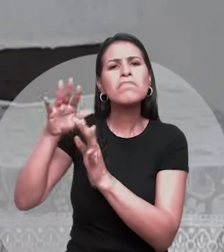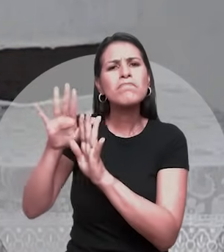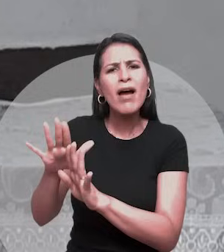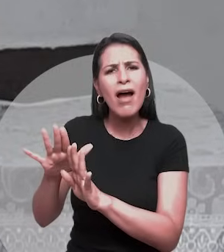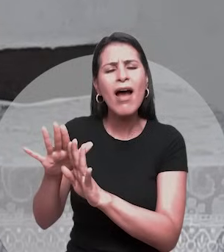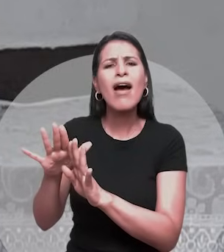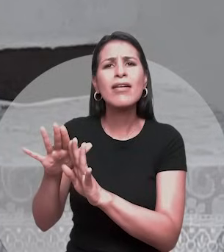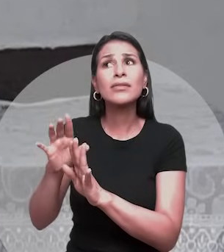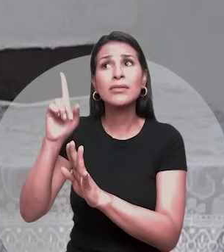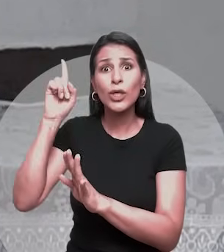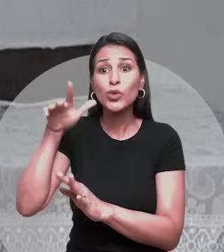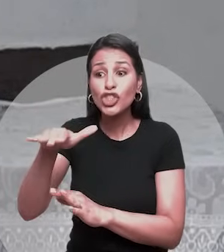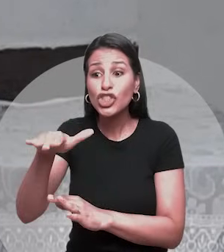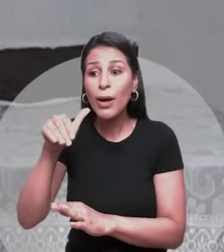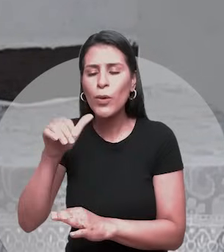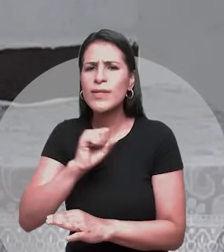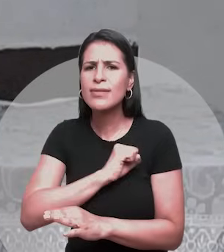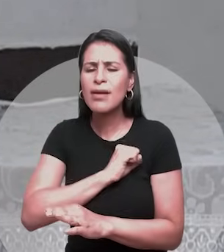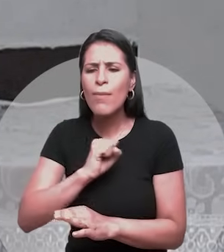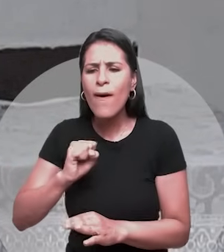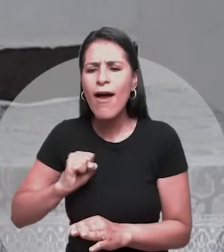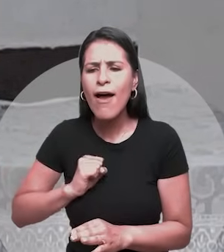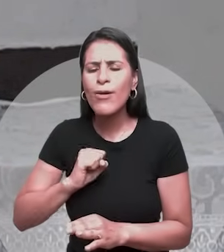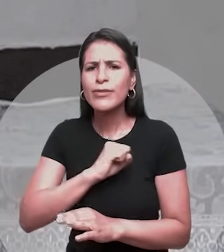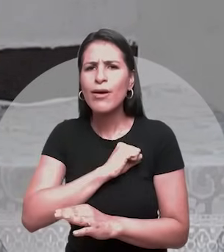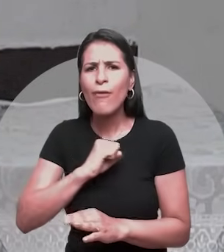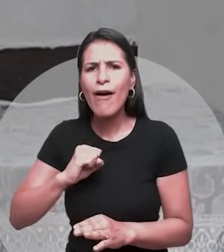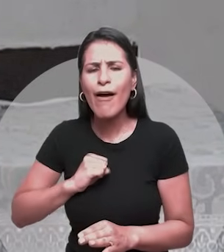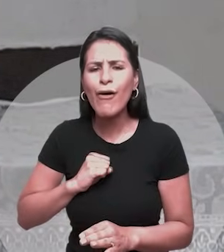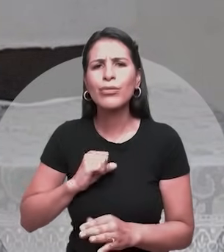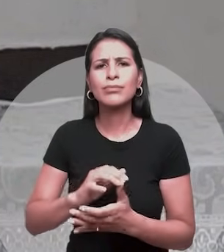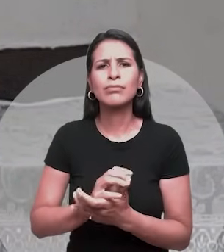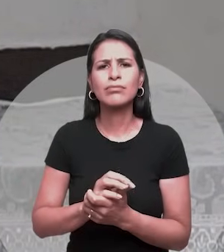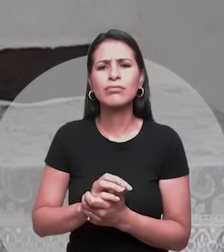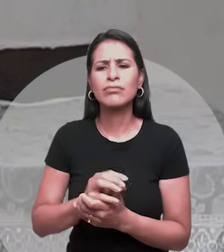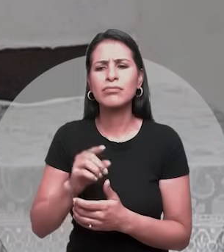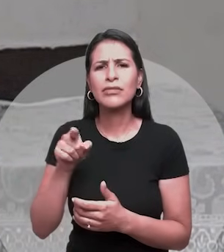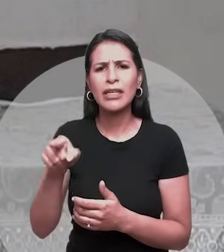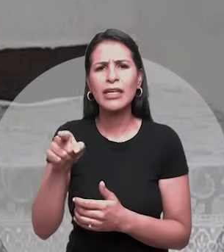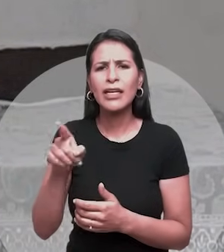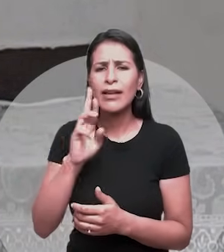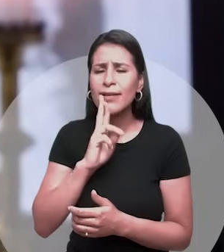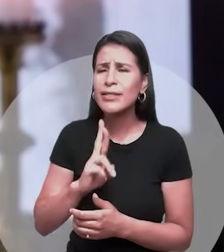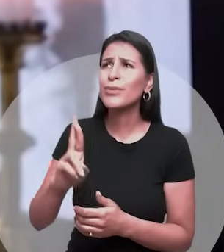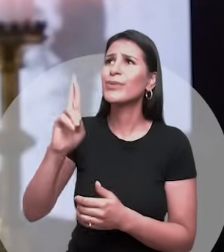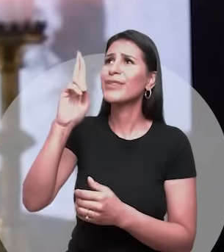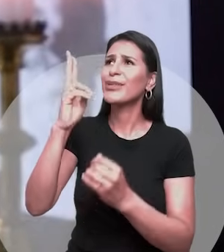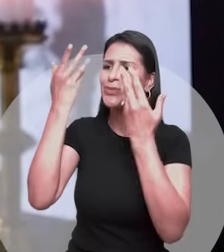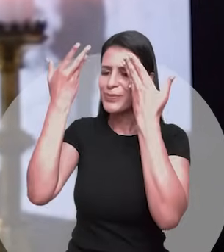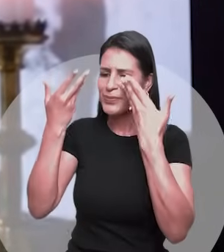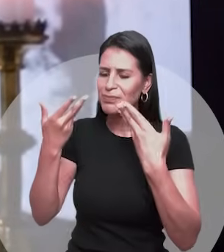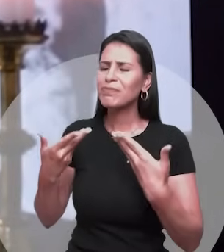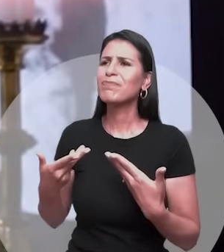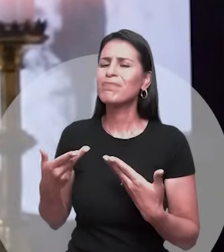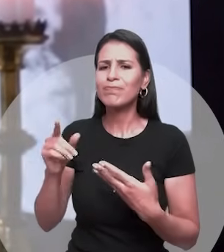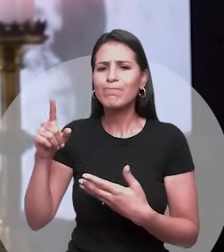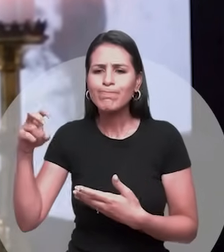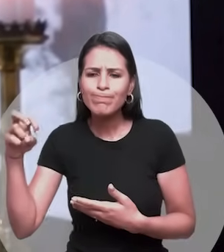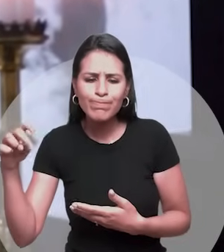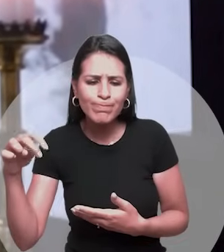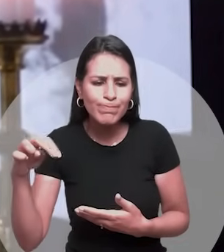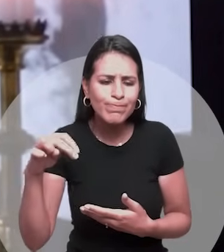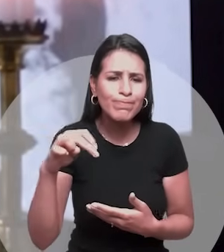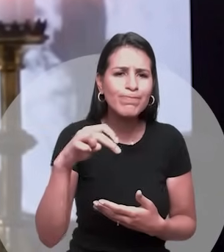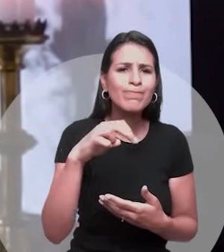o menino: Samuel, Samuel. Ele respondeu: Eis-me aqui. E então correu para onde